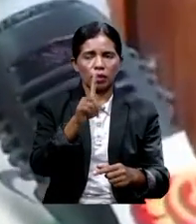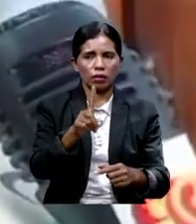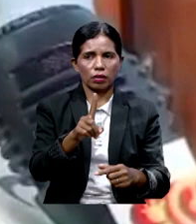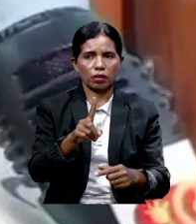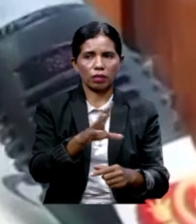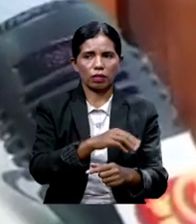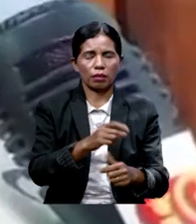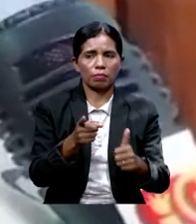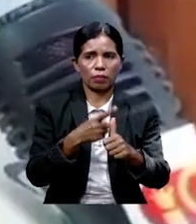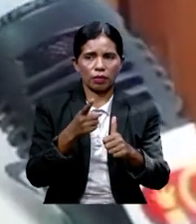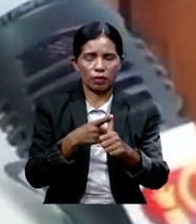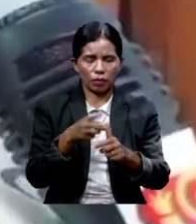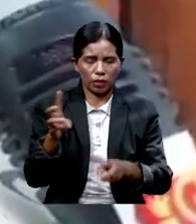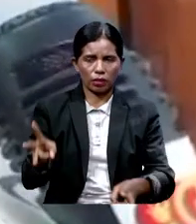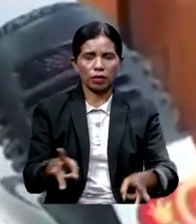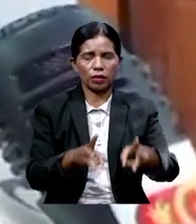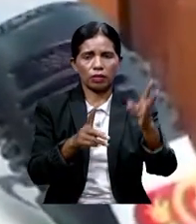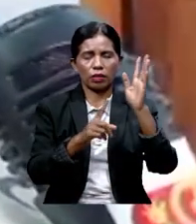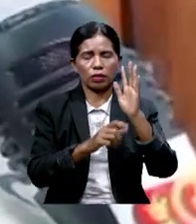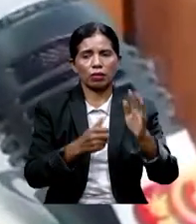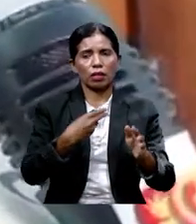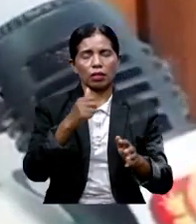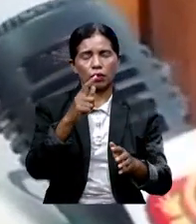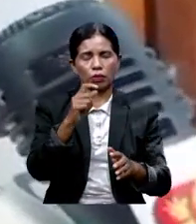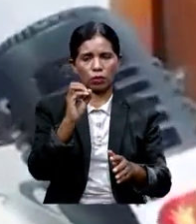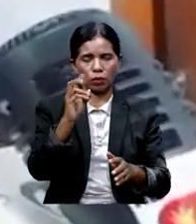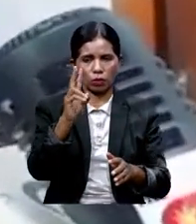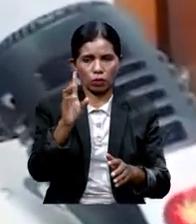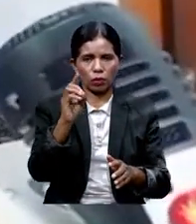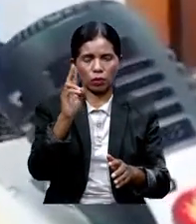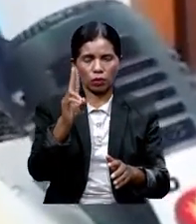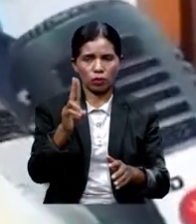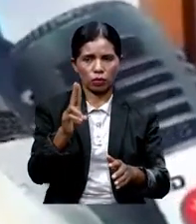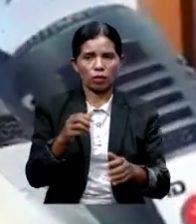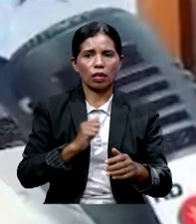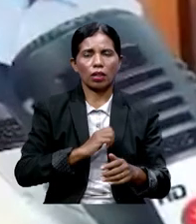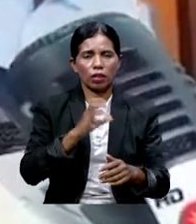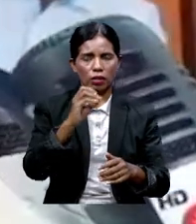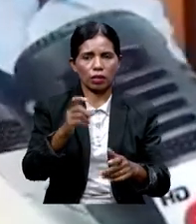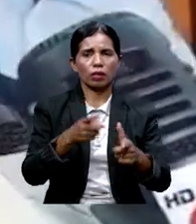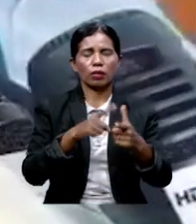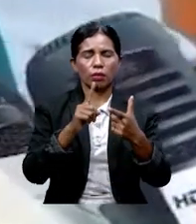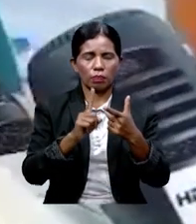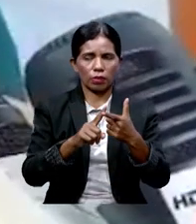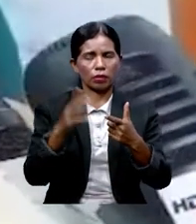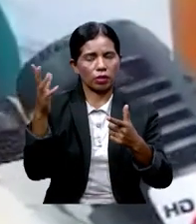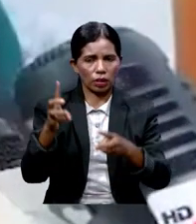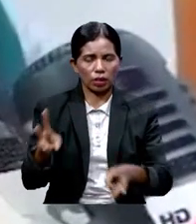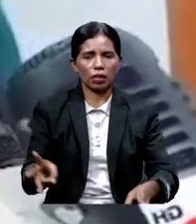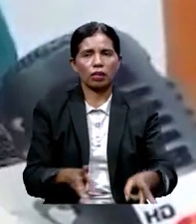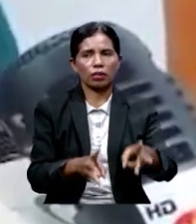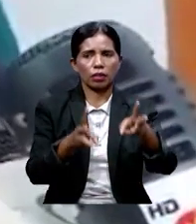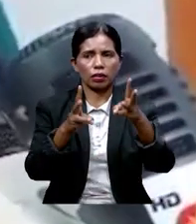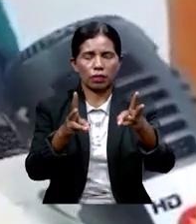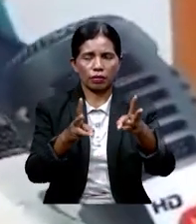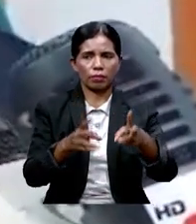seksaun primeiro maka estrada Hatudo Ainaro, ida seksaun segundo maka ia be urban estrada o